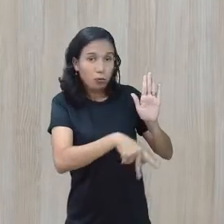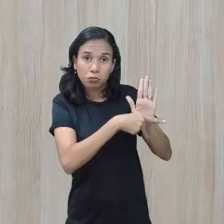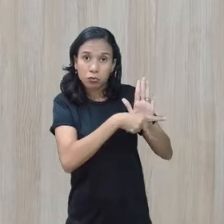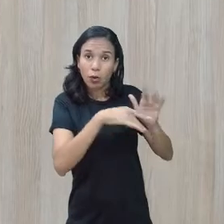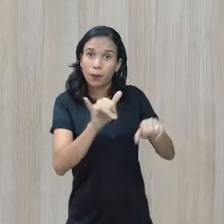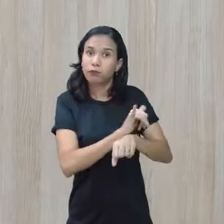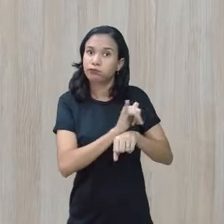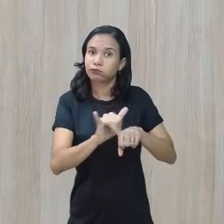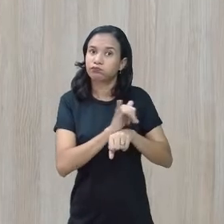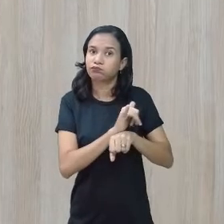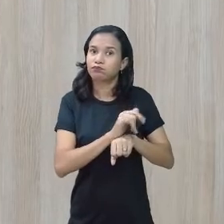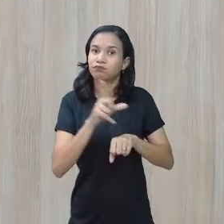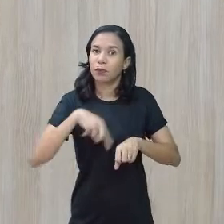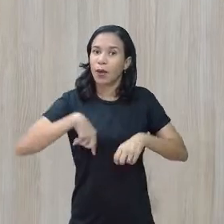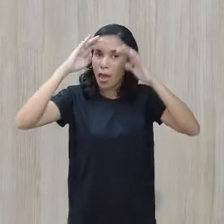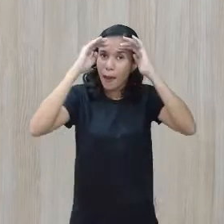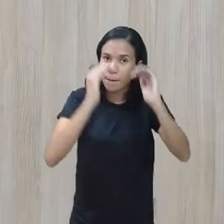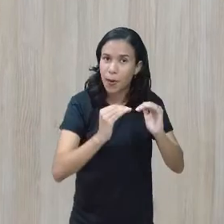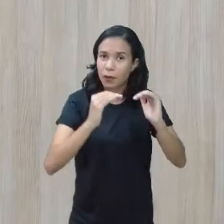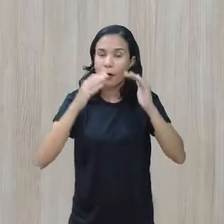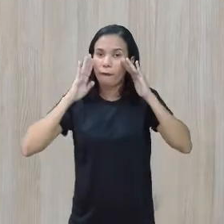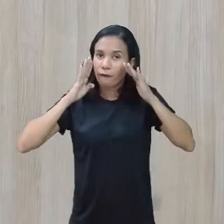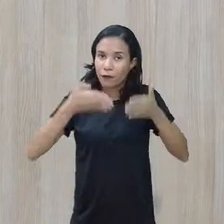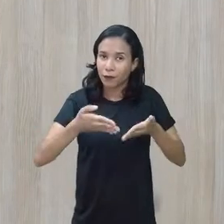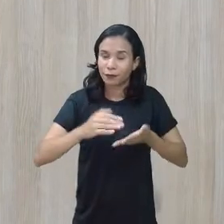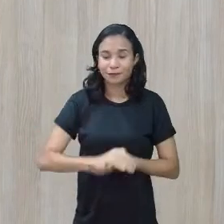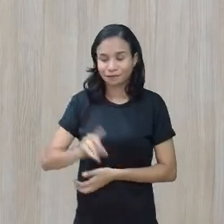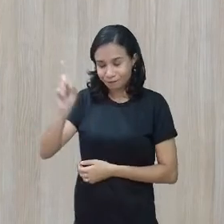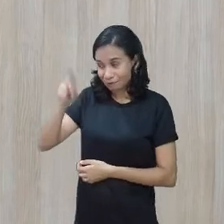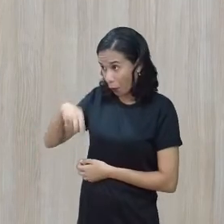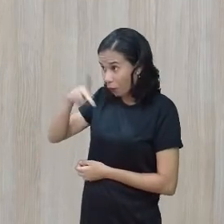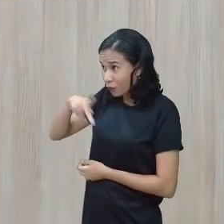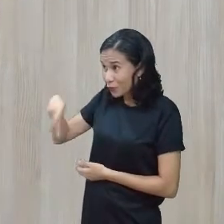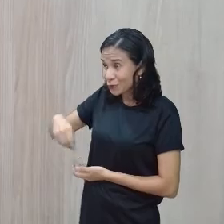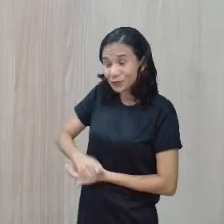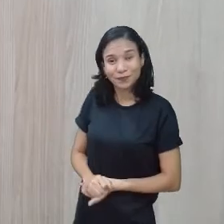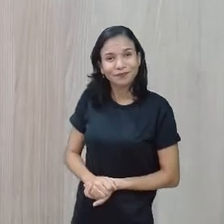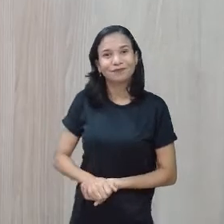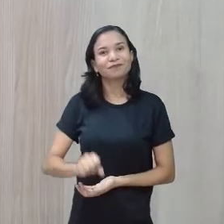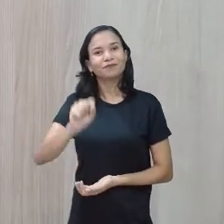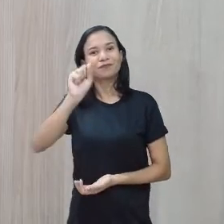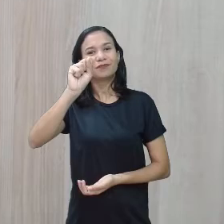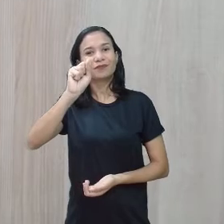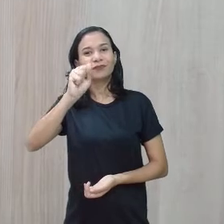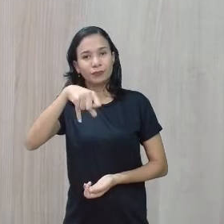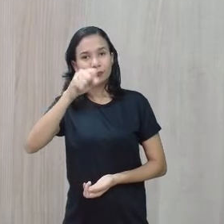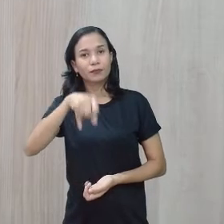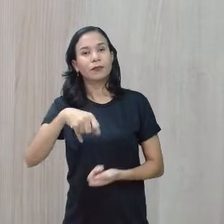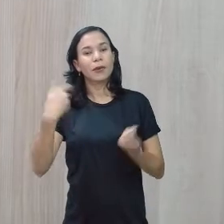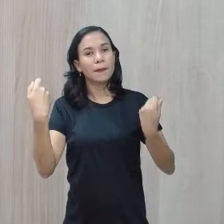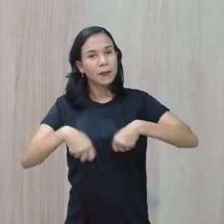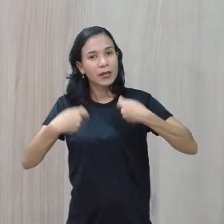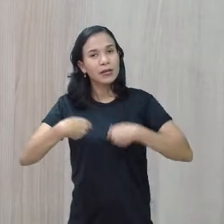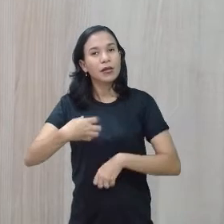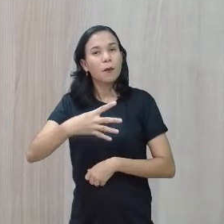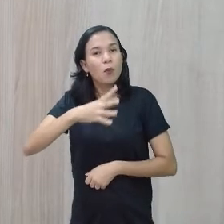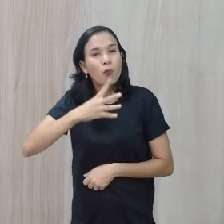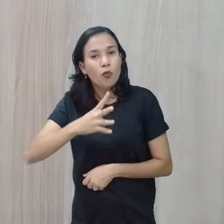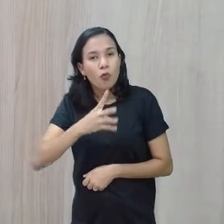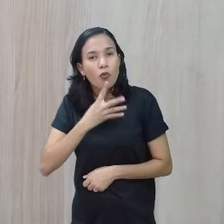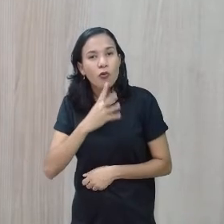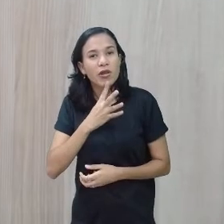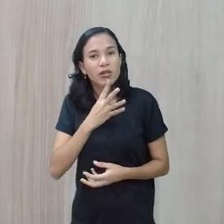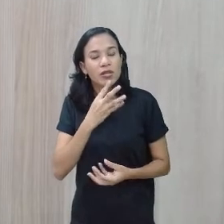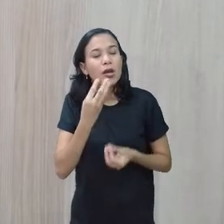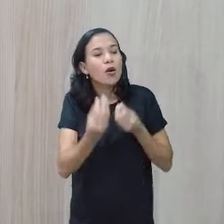específica, respeitando o foco. Não é isso, professor? Sim, Vânia. A gente tem que conhecer realmente o